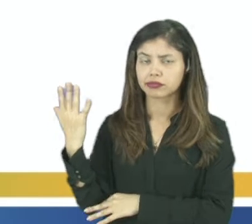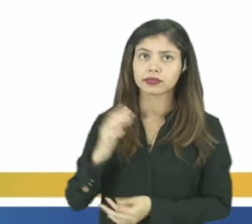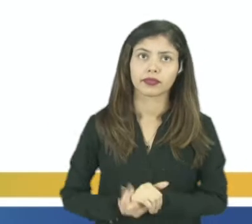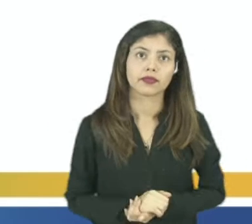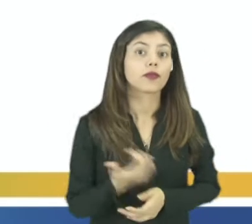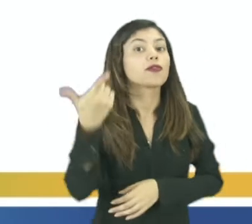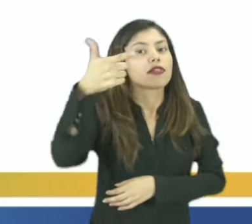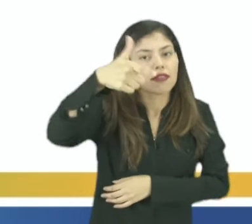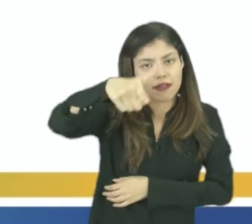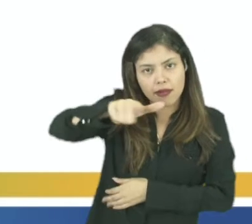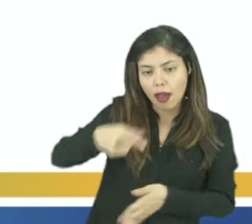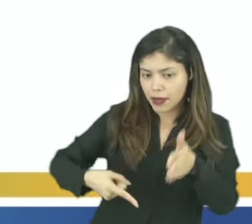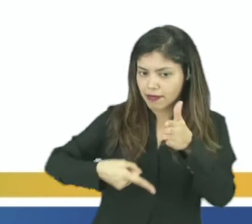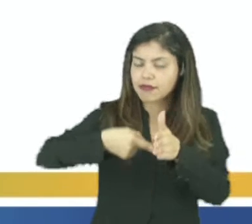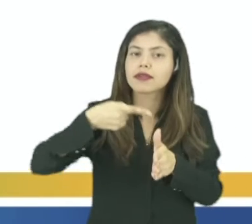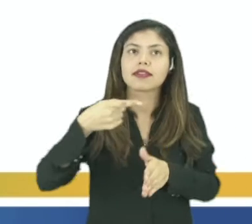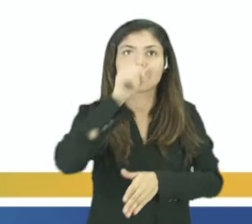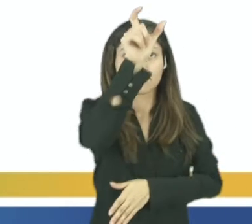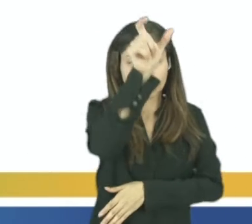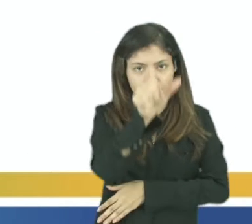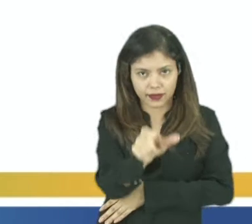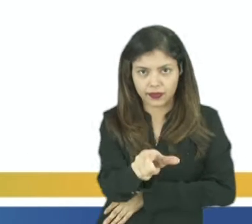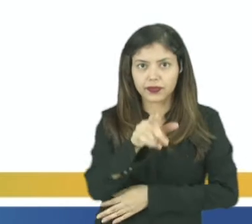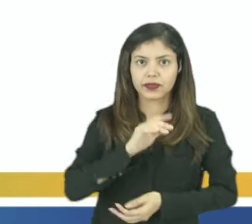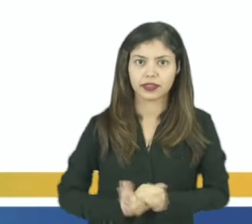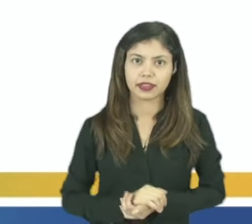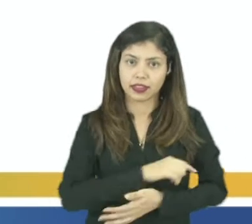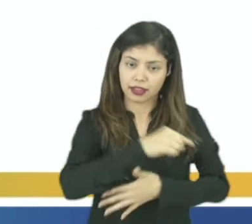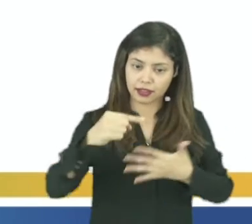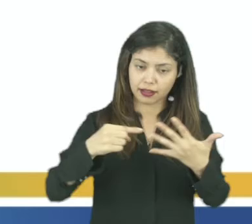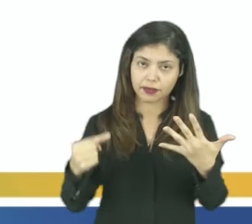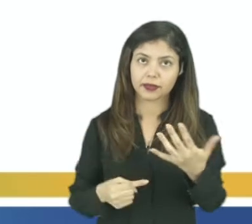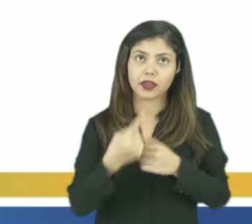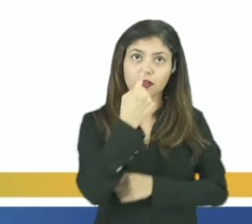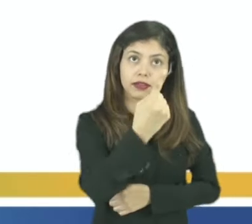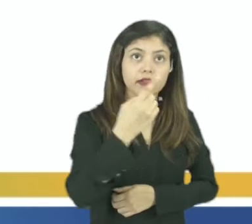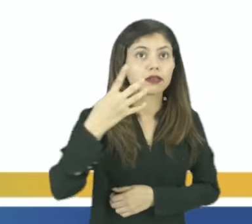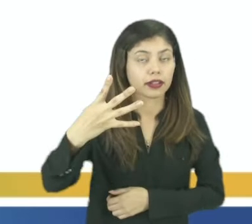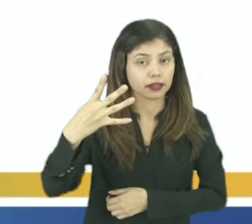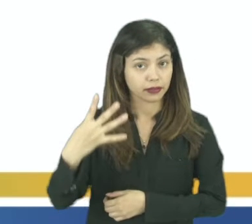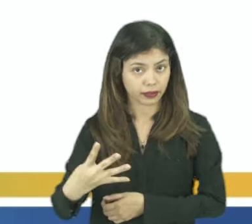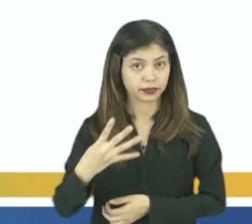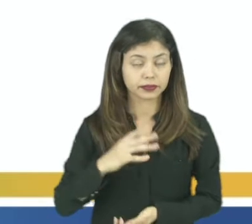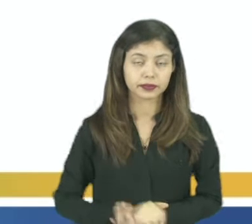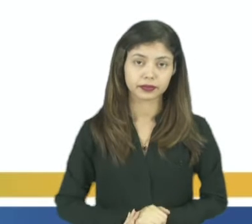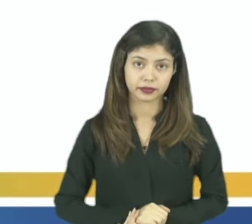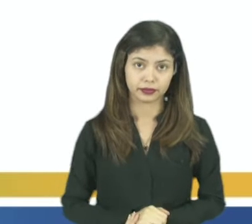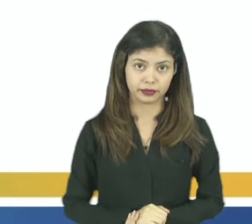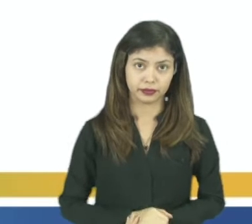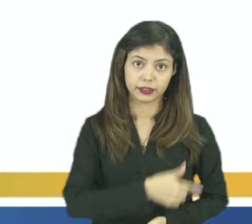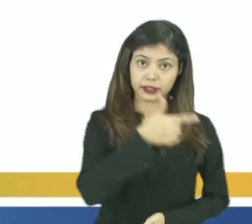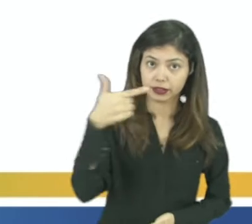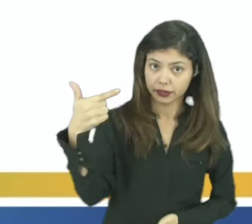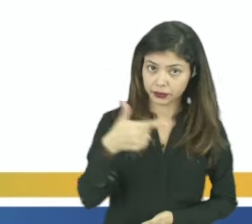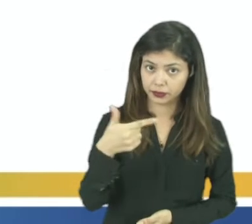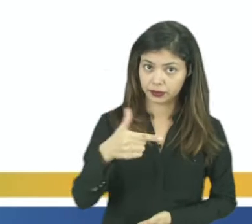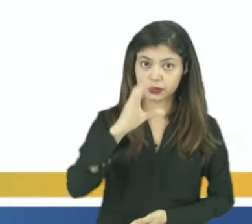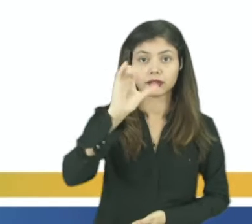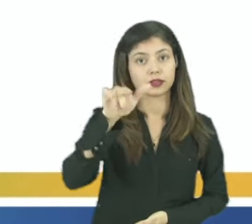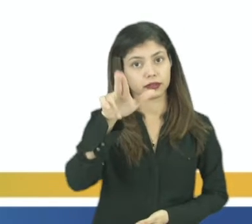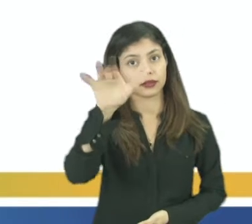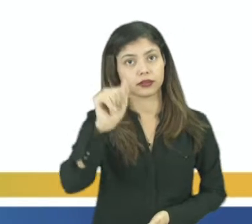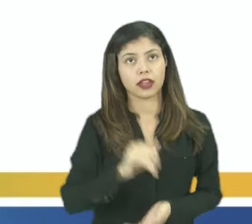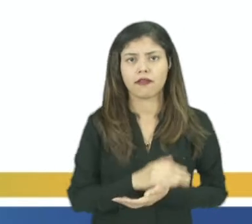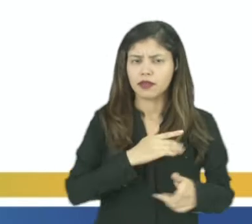vou repetir a primeira coluna, que nós temos elementos 1, 4 e 4, e na segunda coluna nós